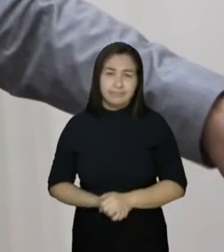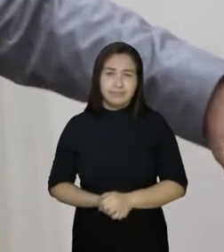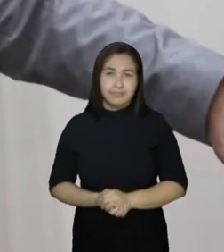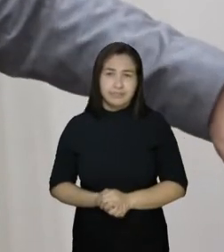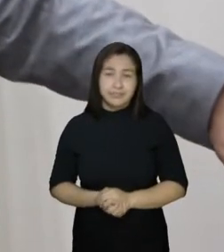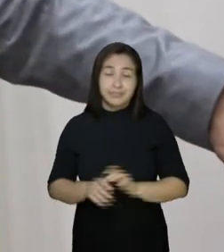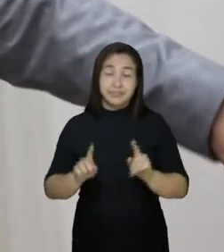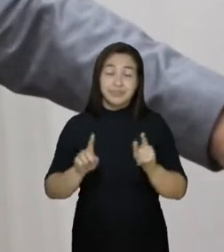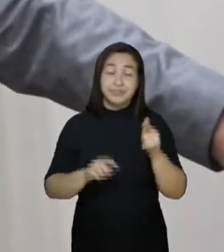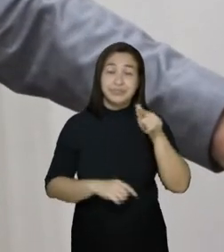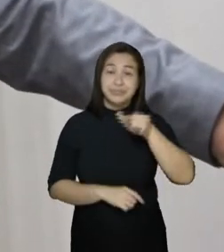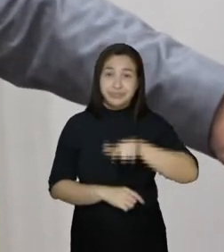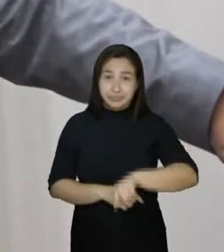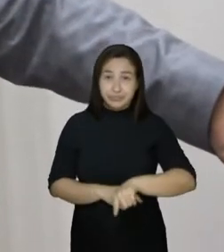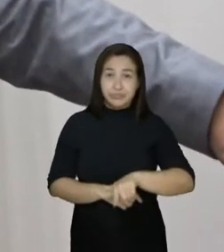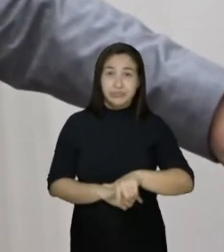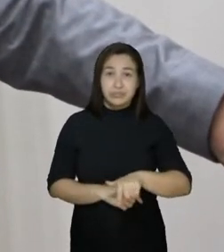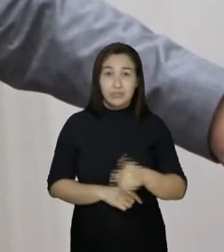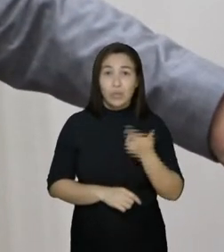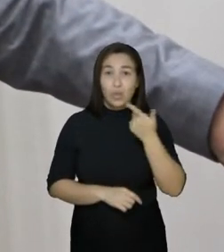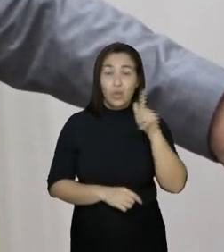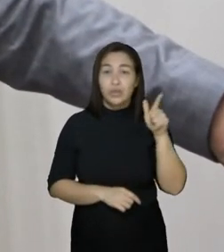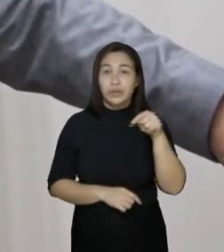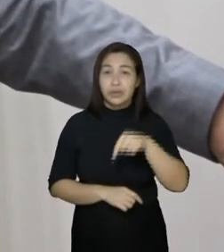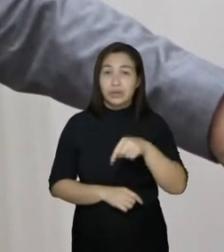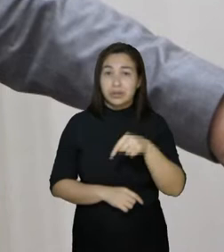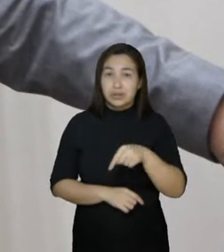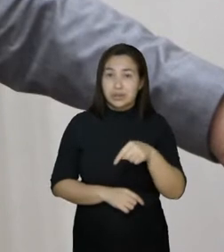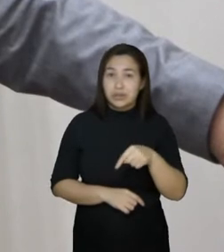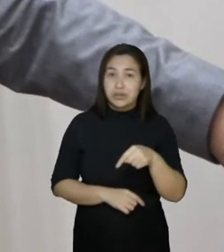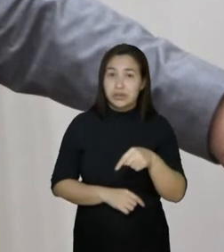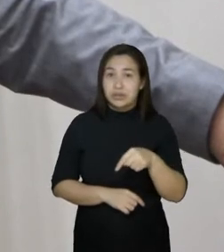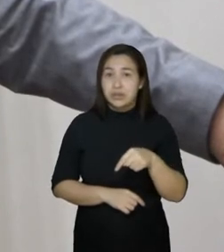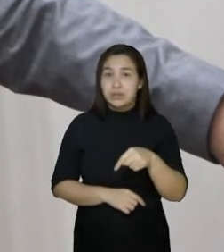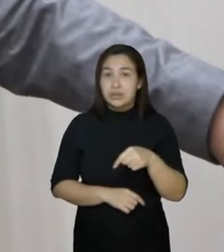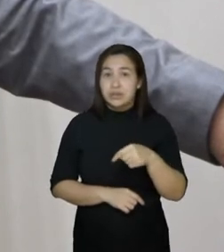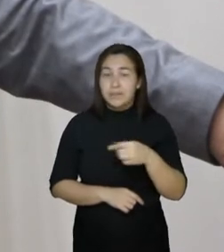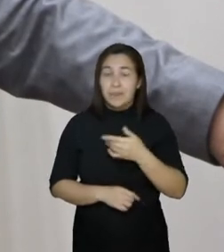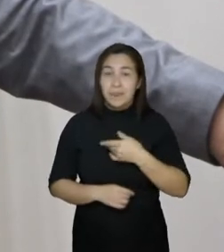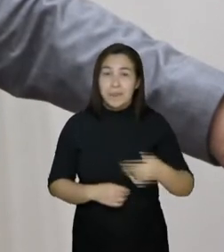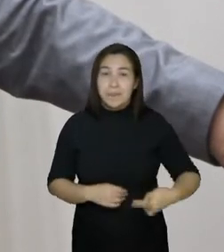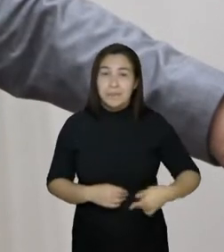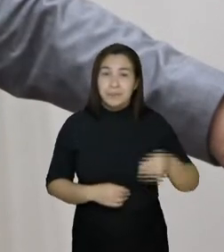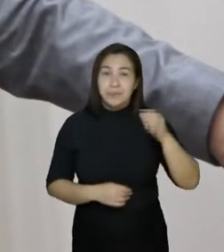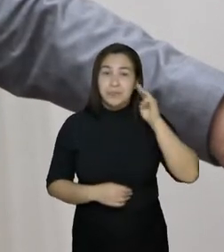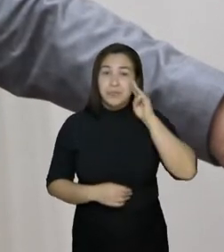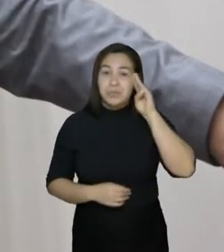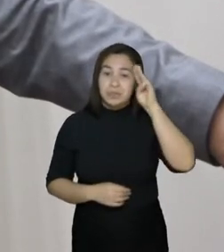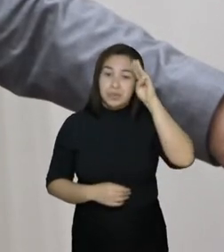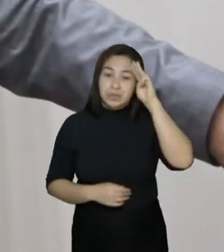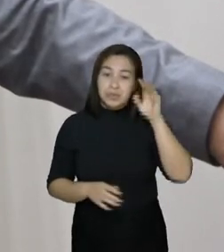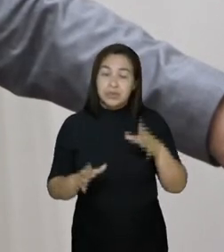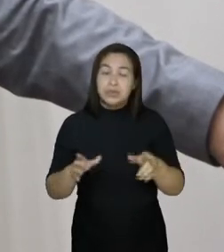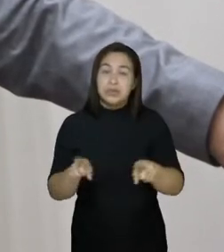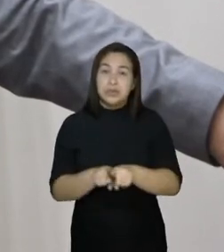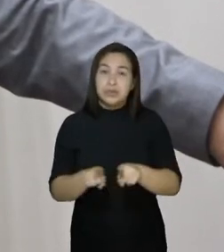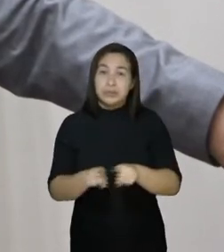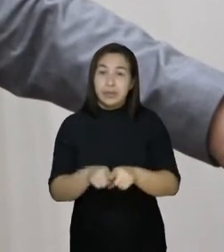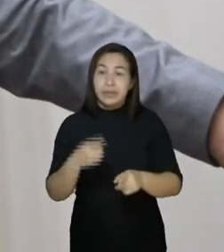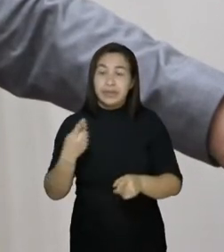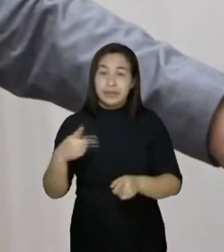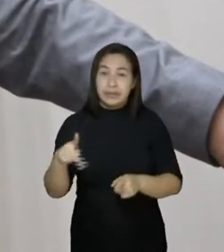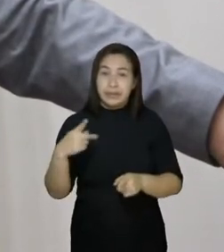mais uma para conta, né, do governo Carlos Moisés e de seus deputados de